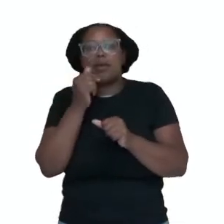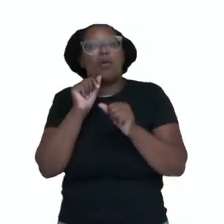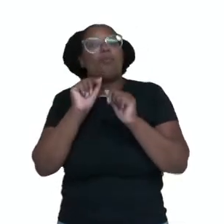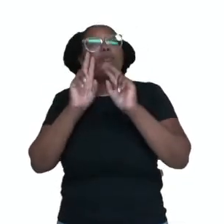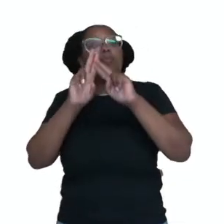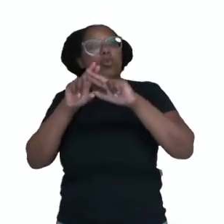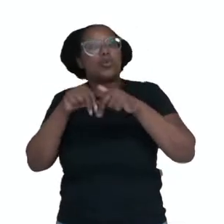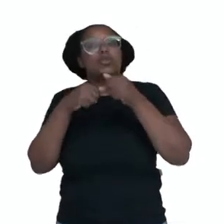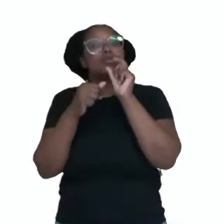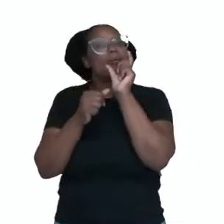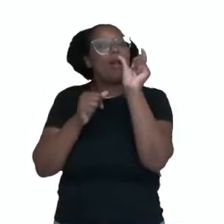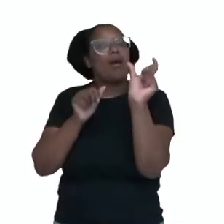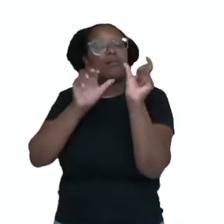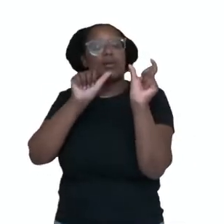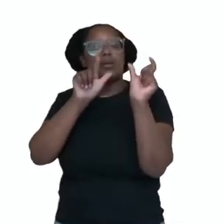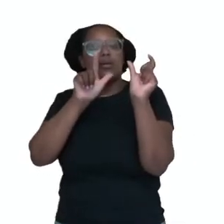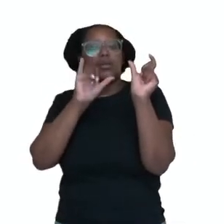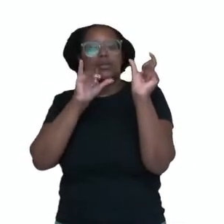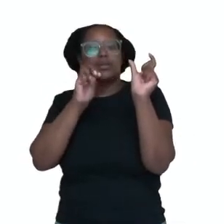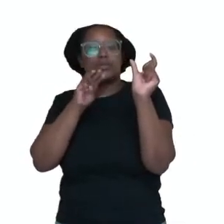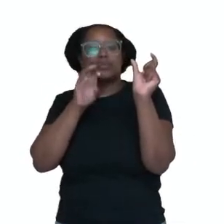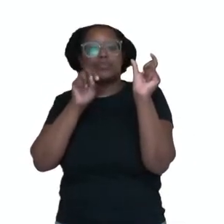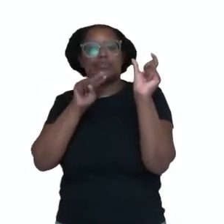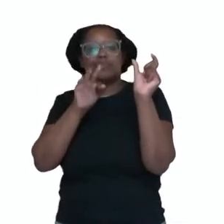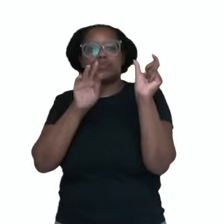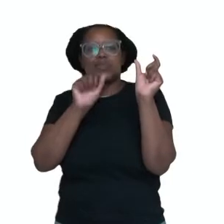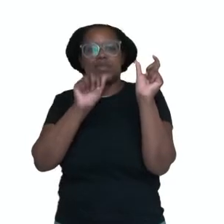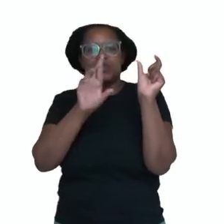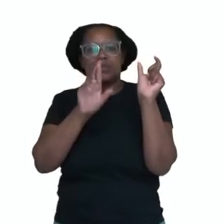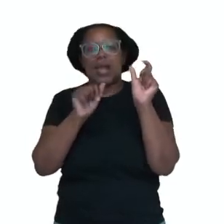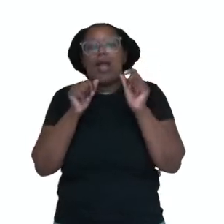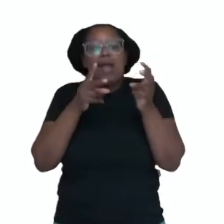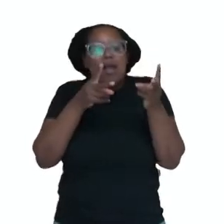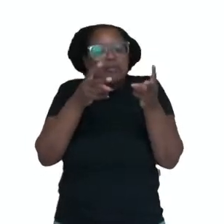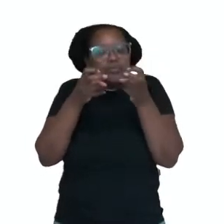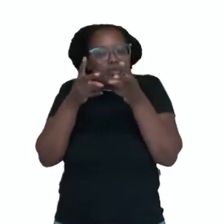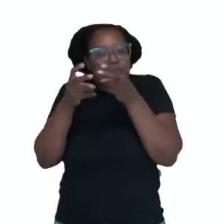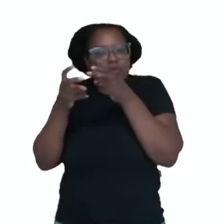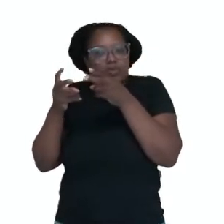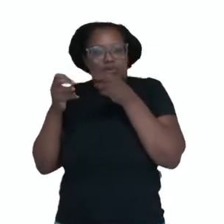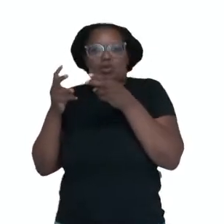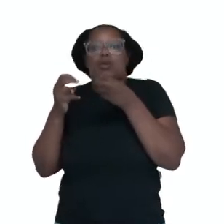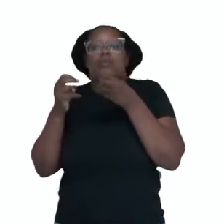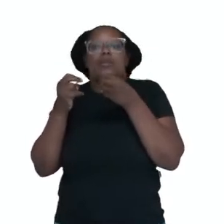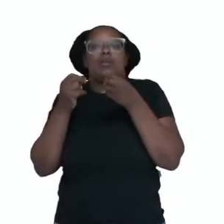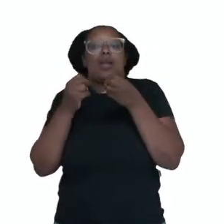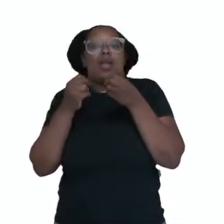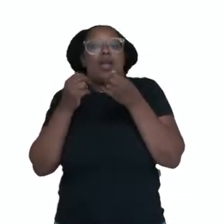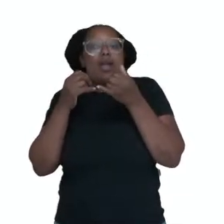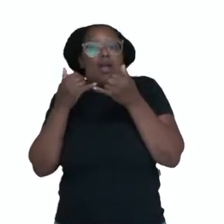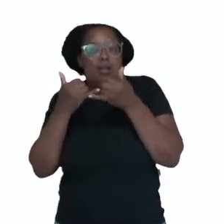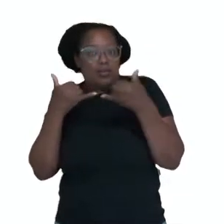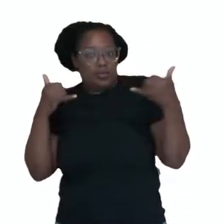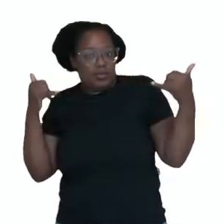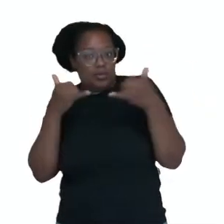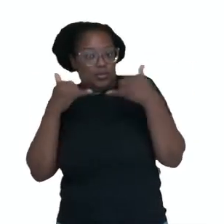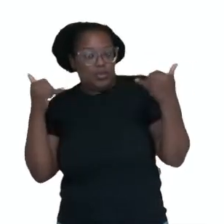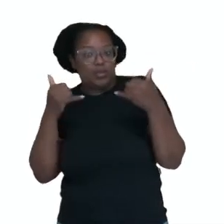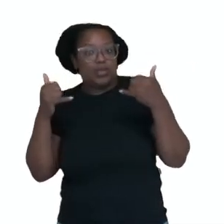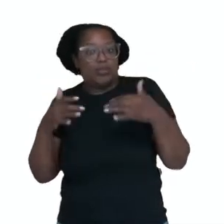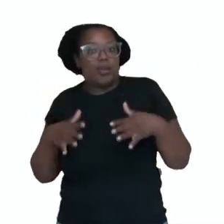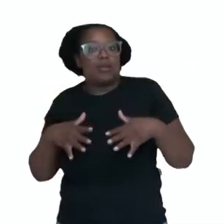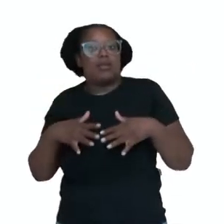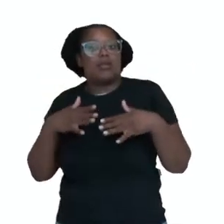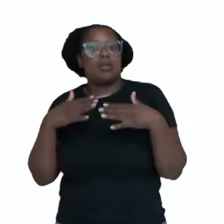palavra alimentar. Ou seja, é a absorção de nutrientes e energia entre esses